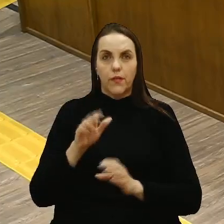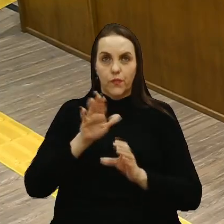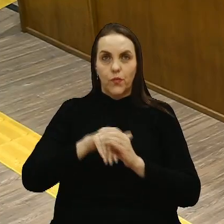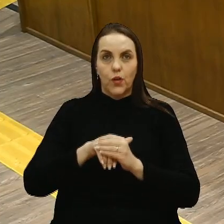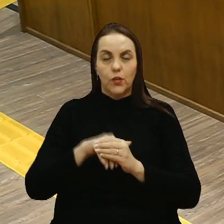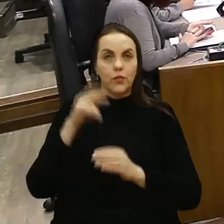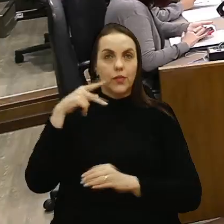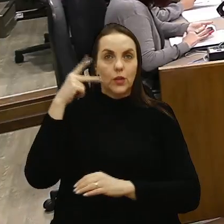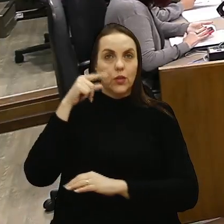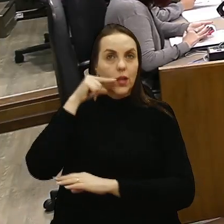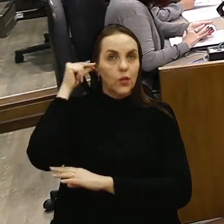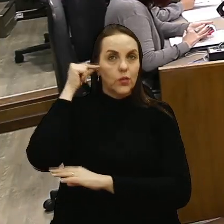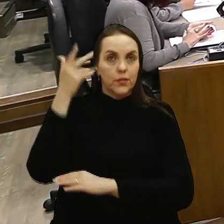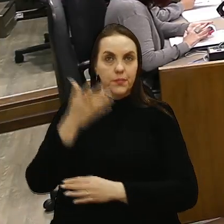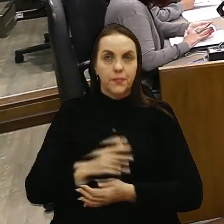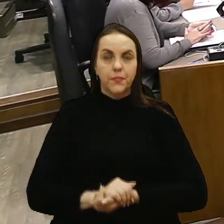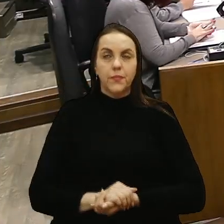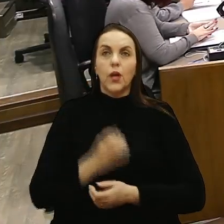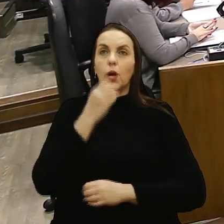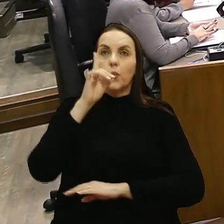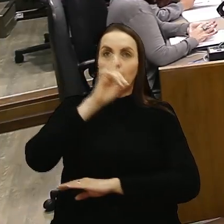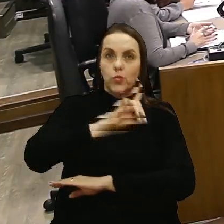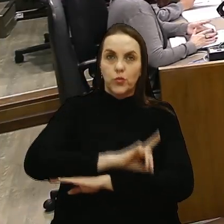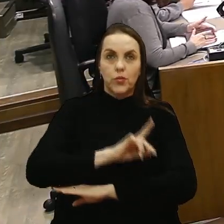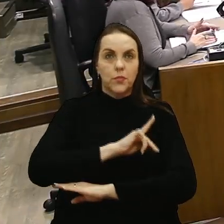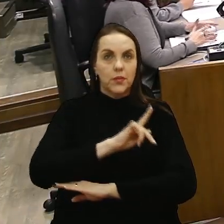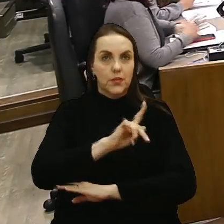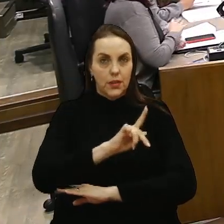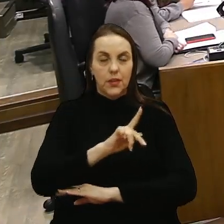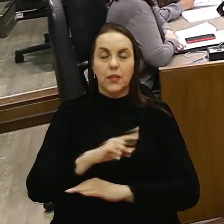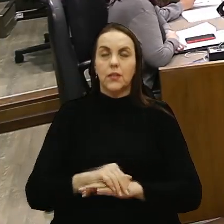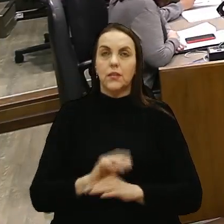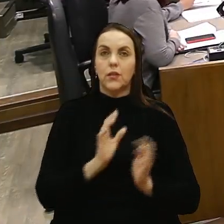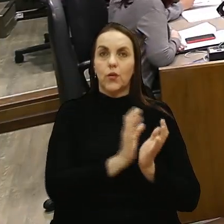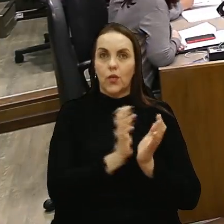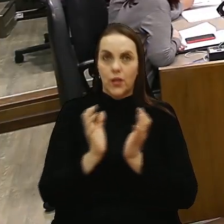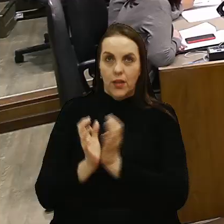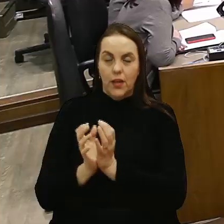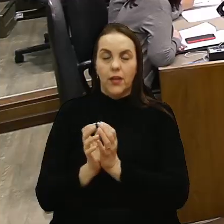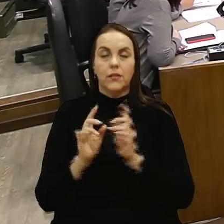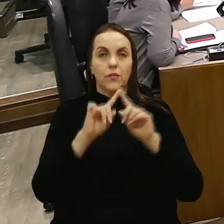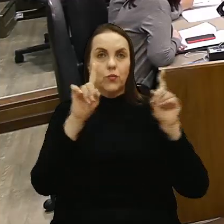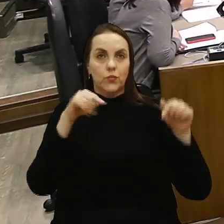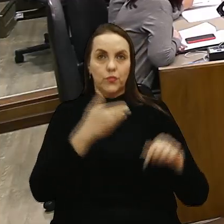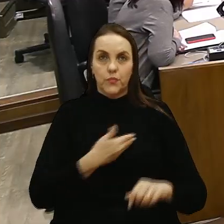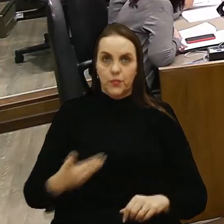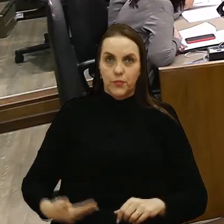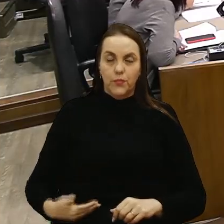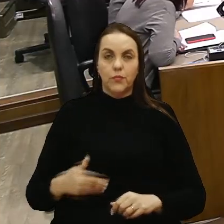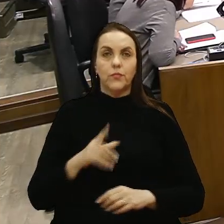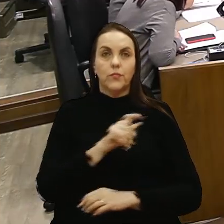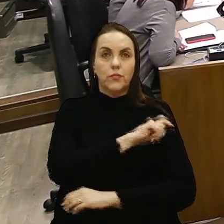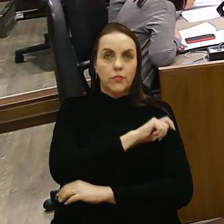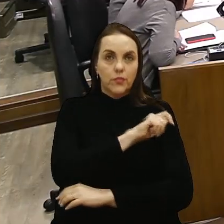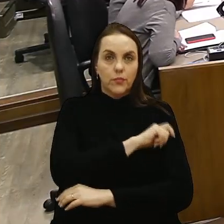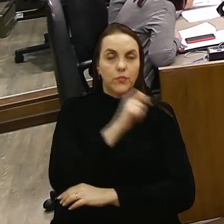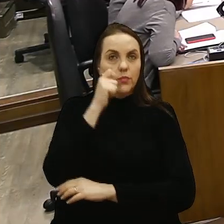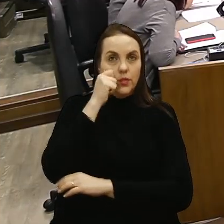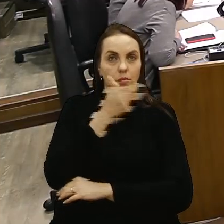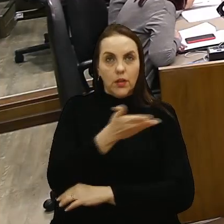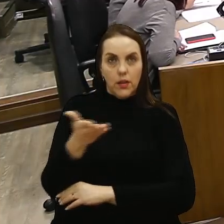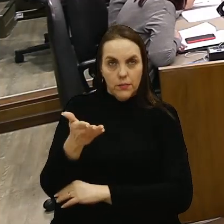Aldonei. Bom dia, senhor presidente. Bom dia, nobres colegas, servidores, professores, alunos que estão aqui hoje presentes nessa sessão